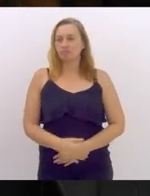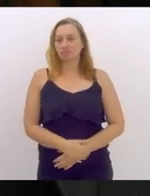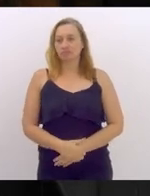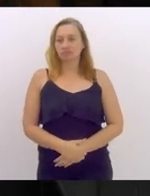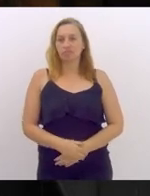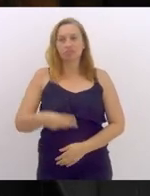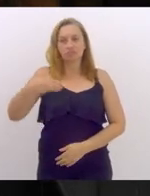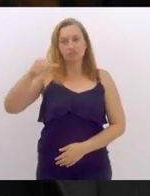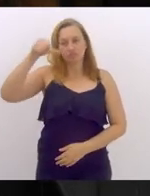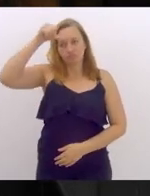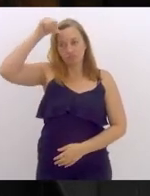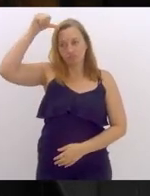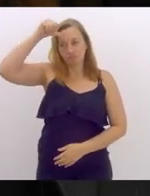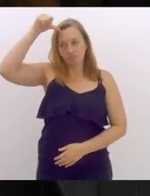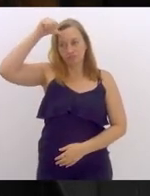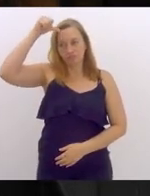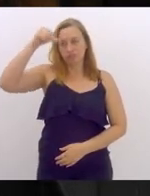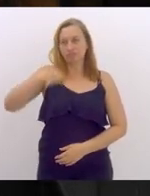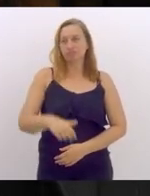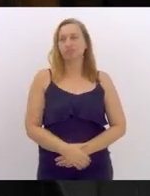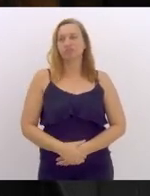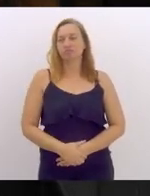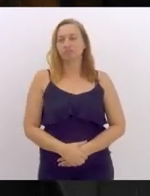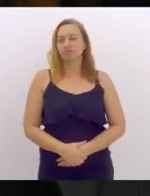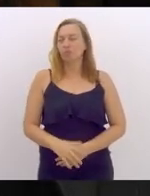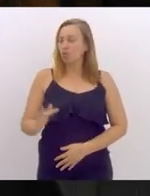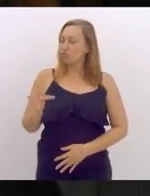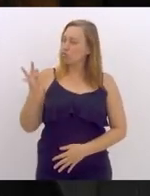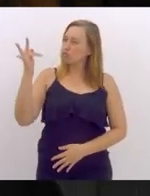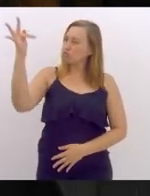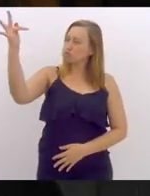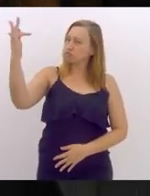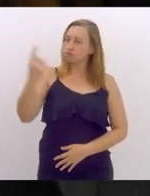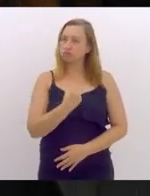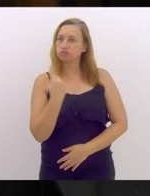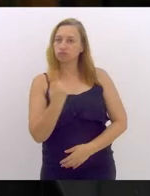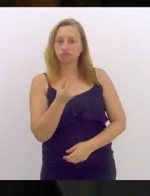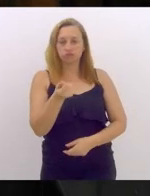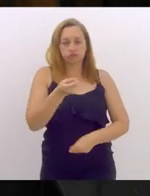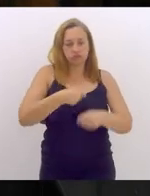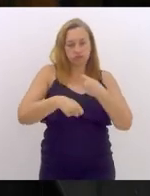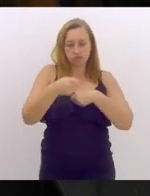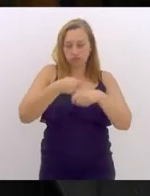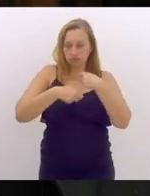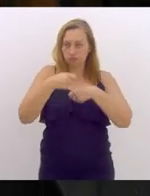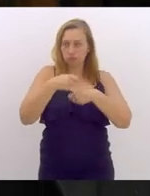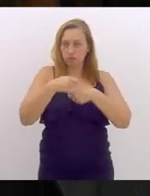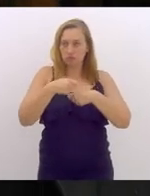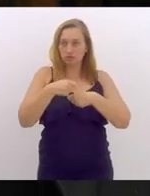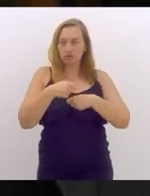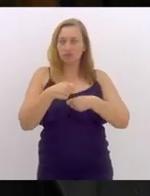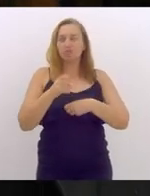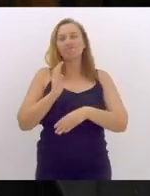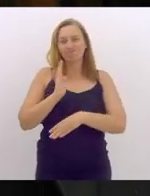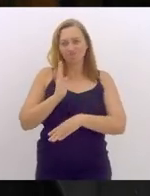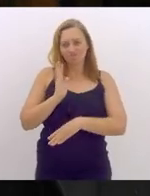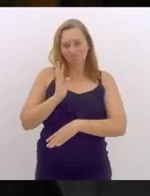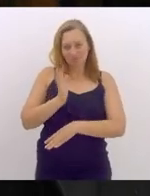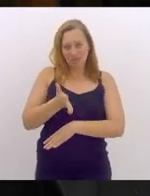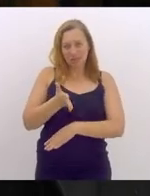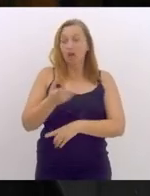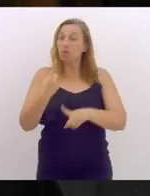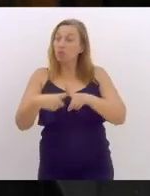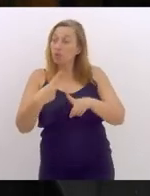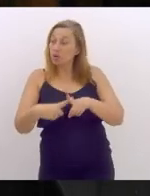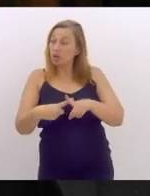Cláudio Castro sobre o futuro da nossa economia de forma indireta porque